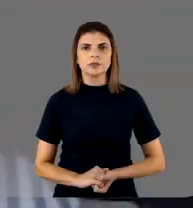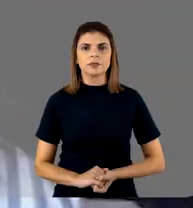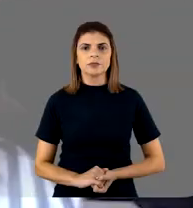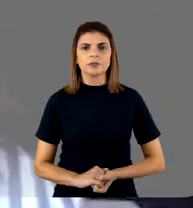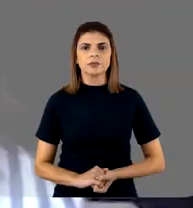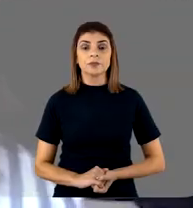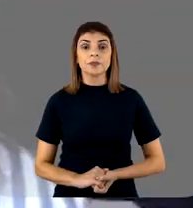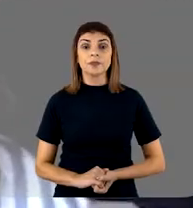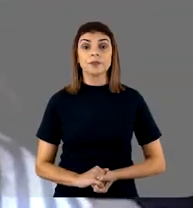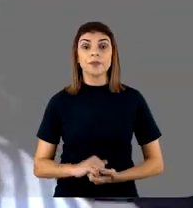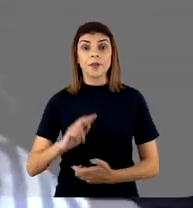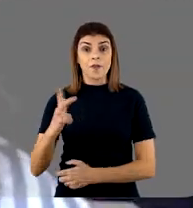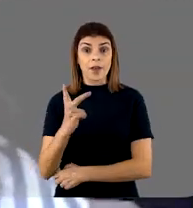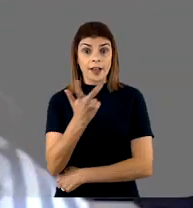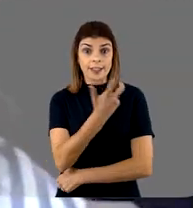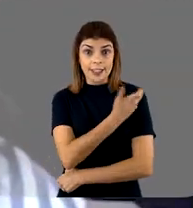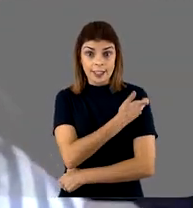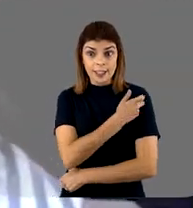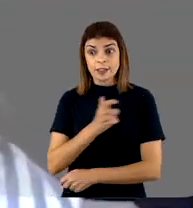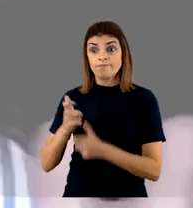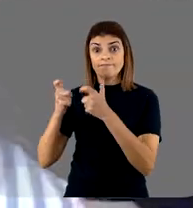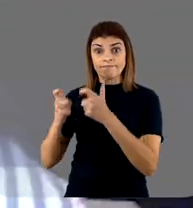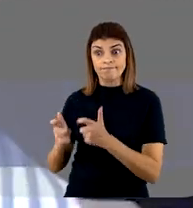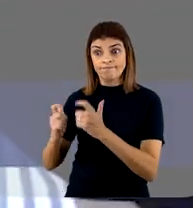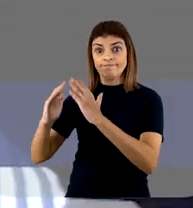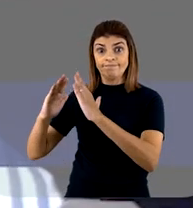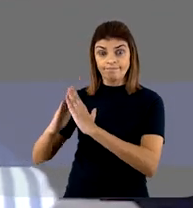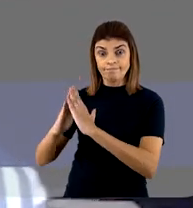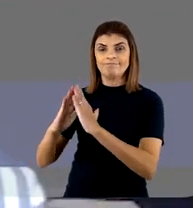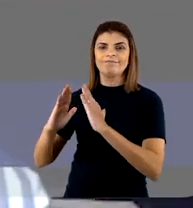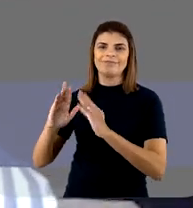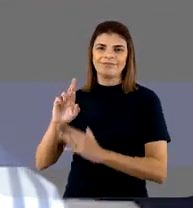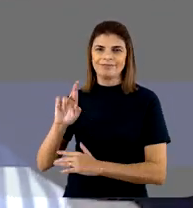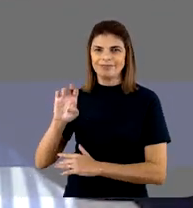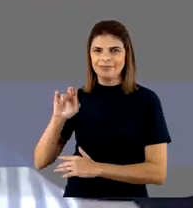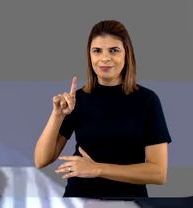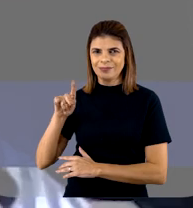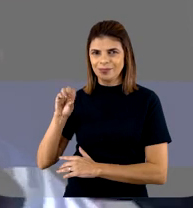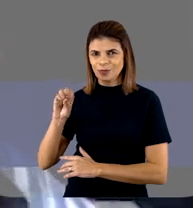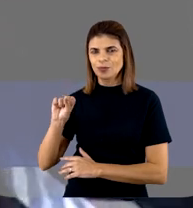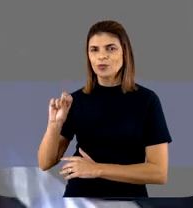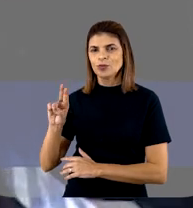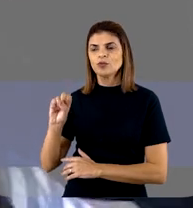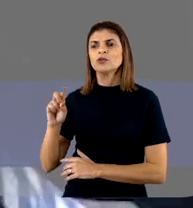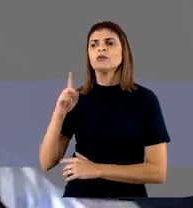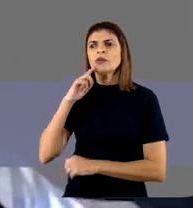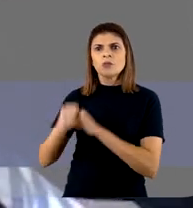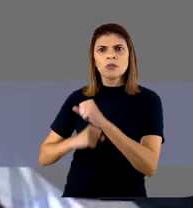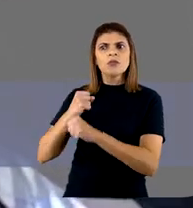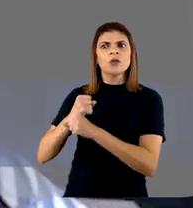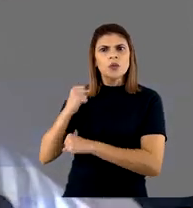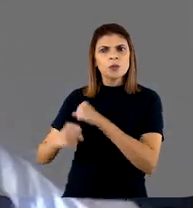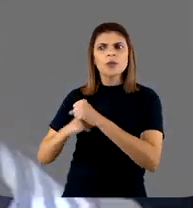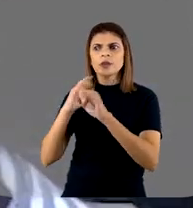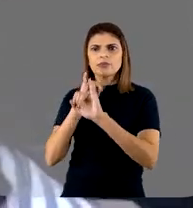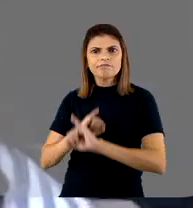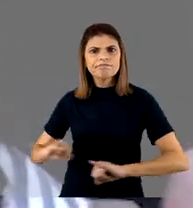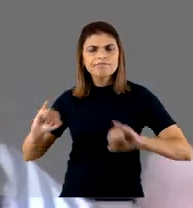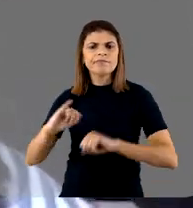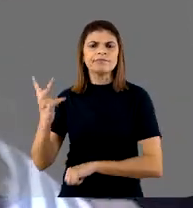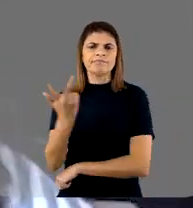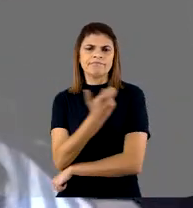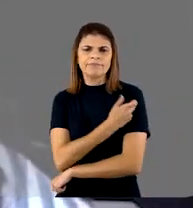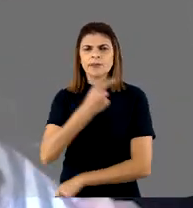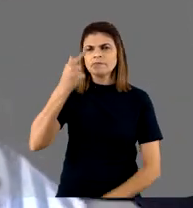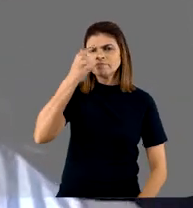eh o tema vacina dentro de uma rpi ele é fundamental desde sempre né a gente lembra aí que a gente tem campanhas anuais eh